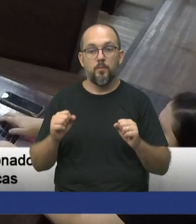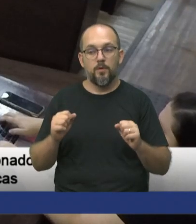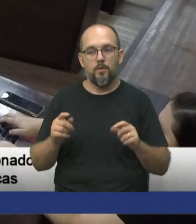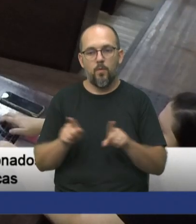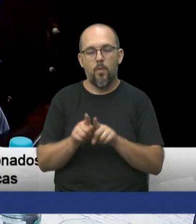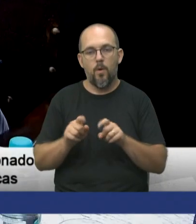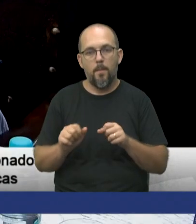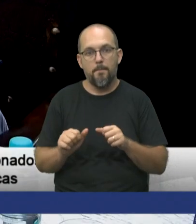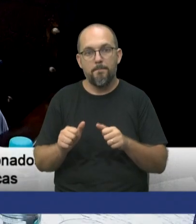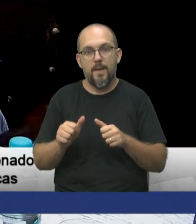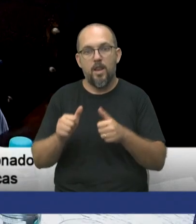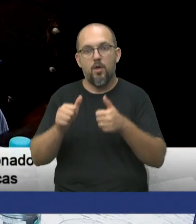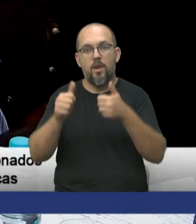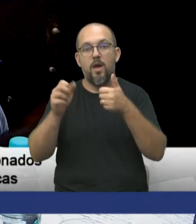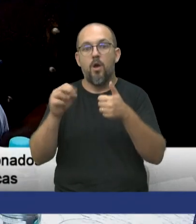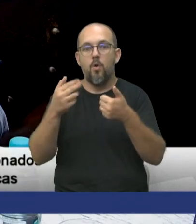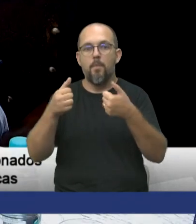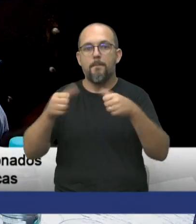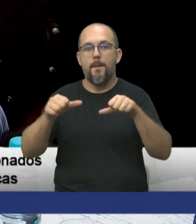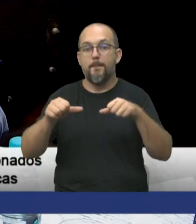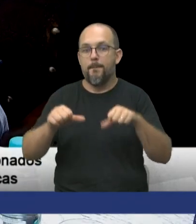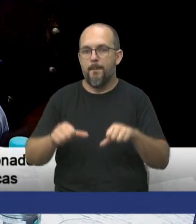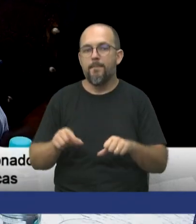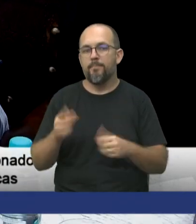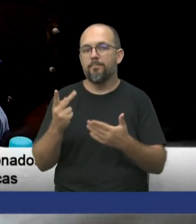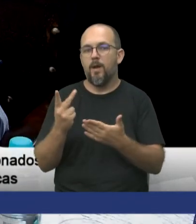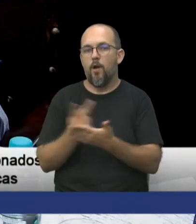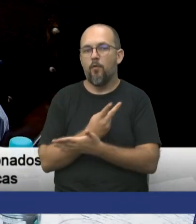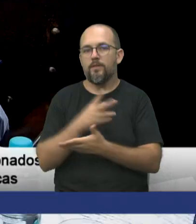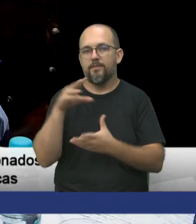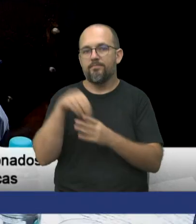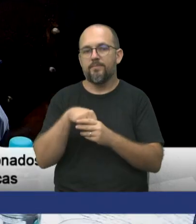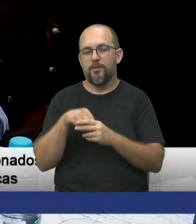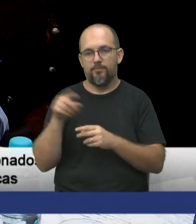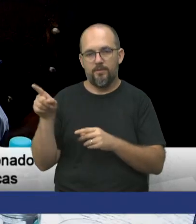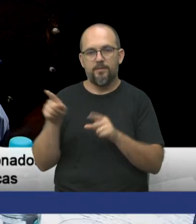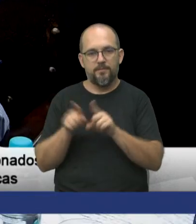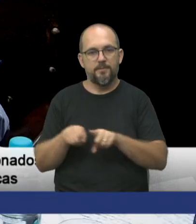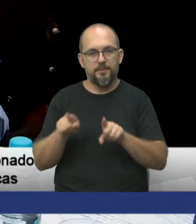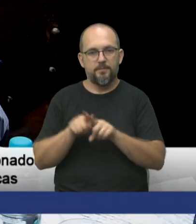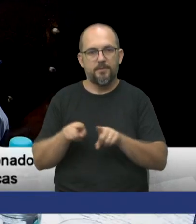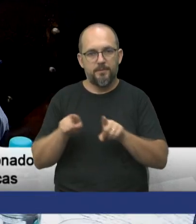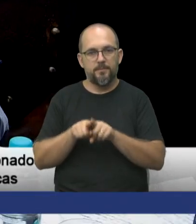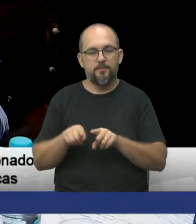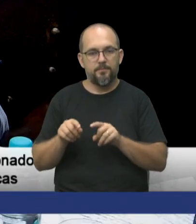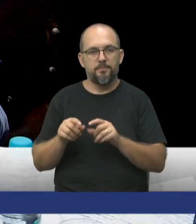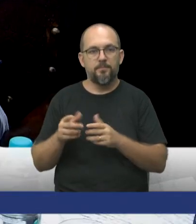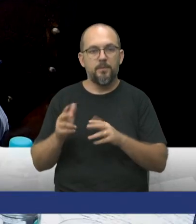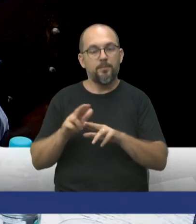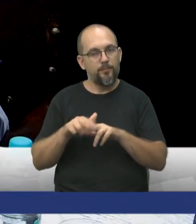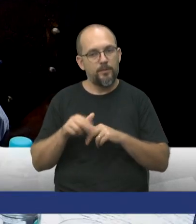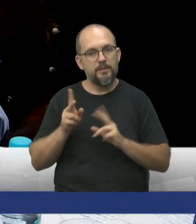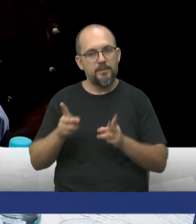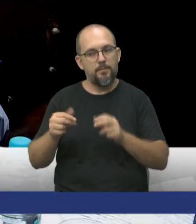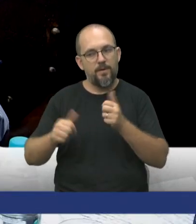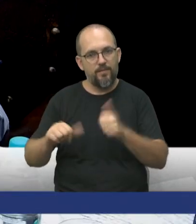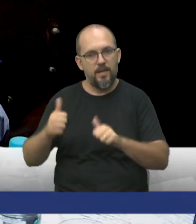melhorar quanto regredir. Então, isso acontece dentro da nossa instituição. Então, por isso, a constante